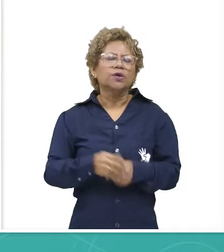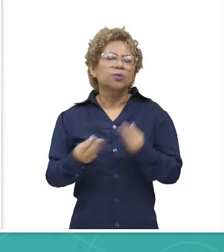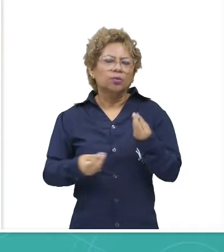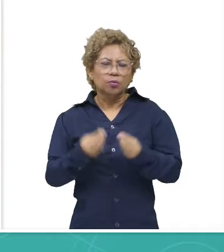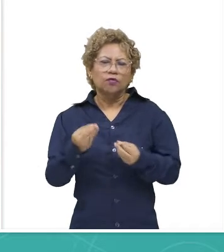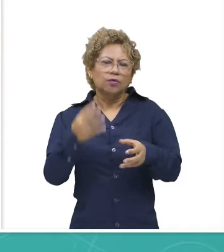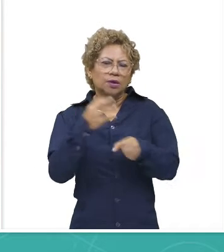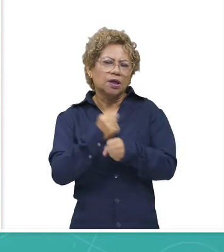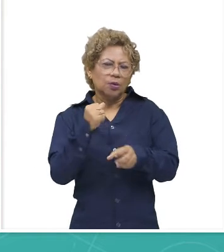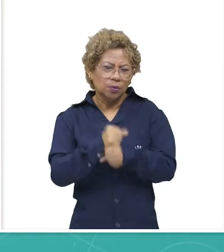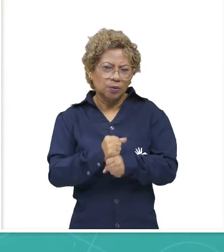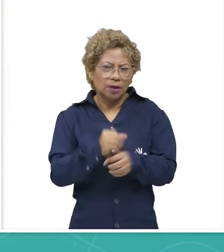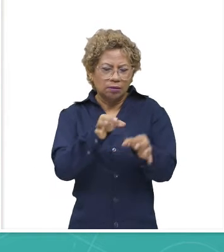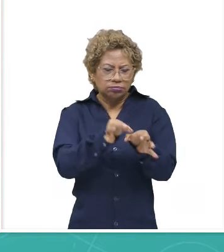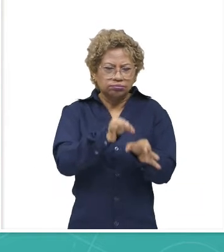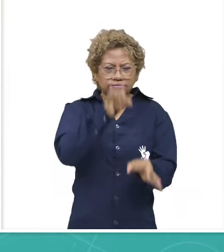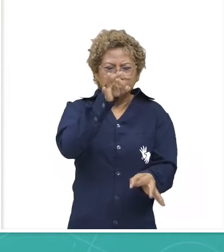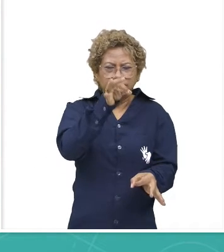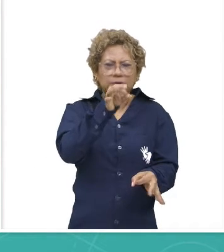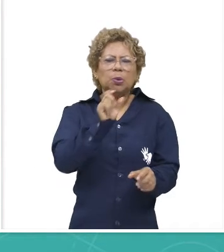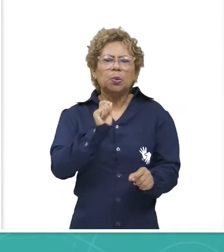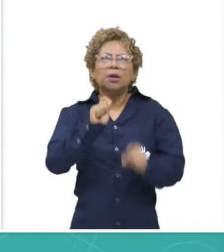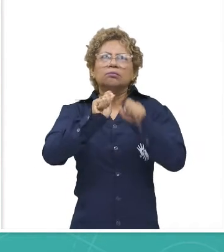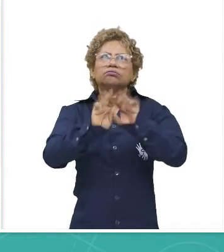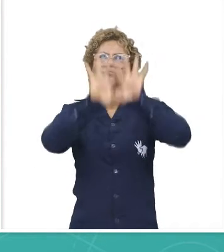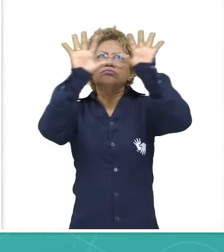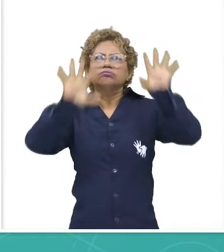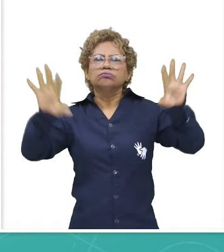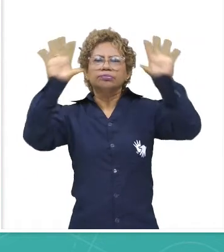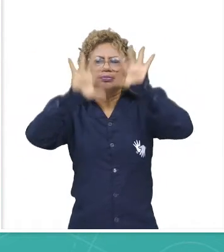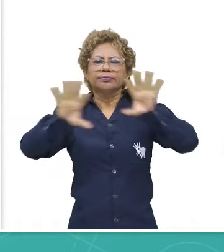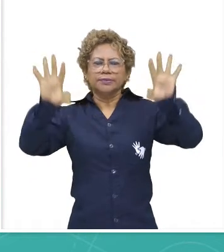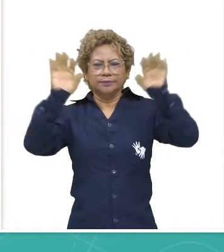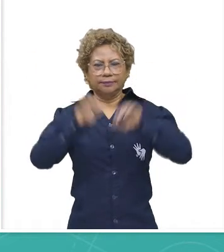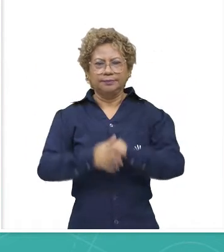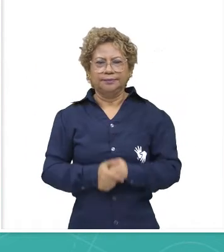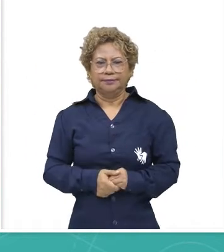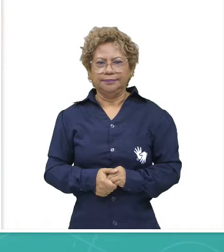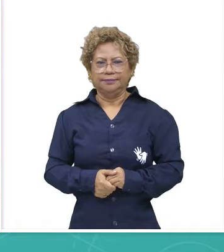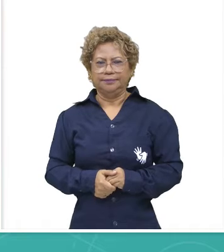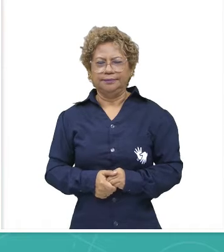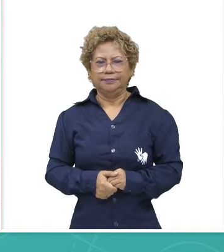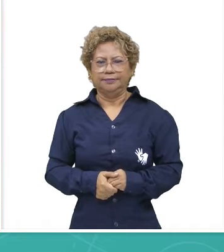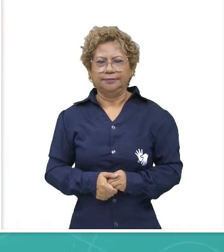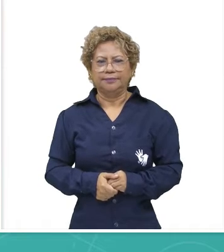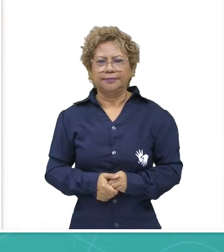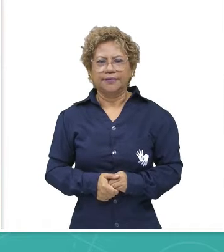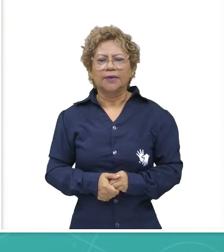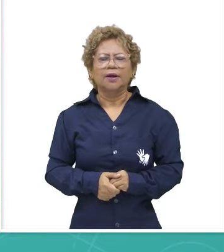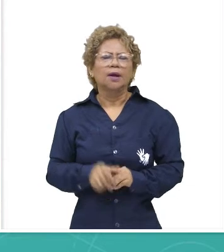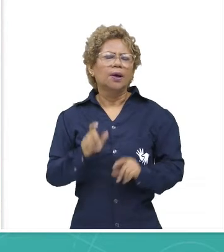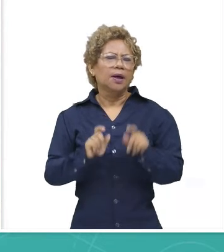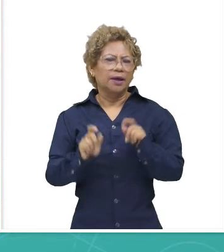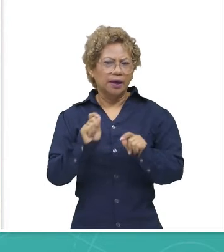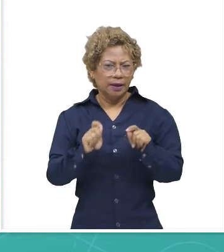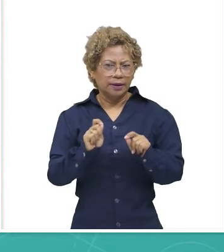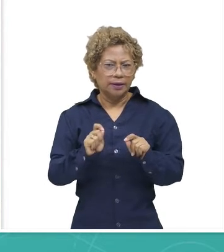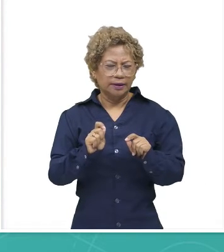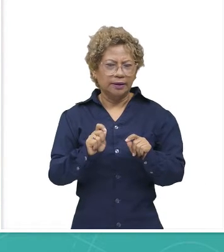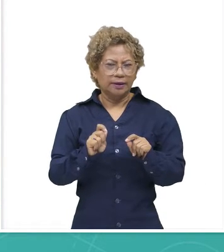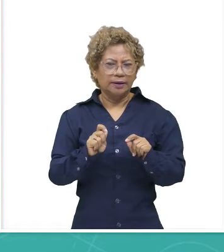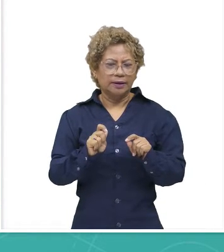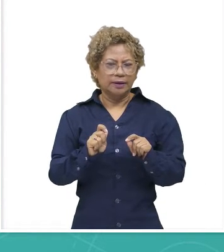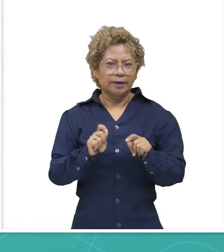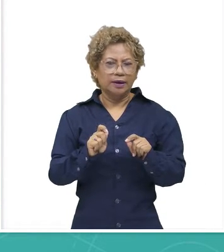calcularam isso? O que é essa pressão atmosférica? A pressão atmosférica, a gente já viu que é a